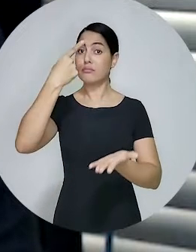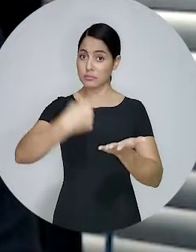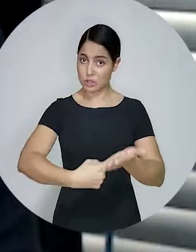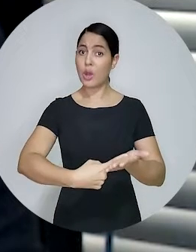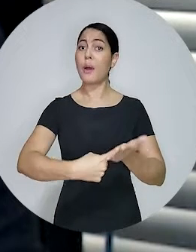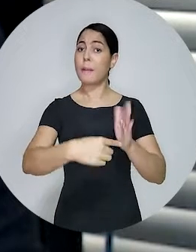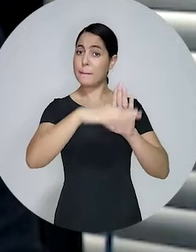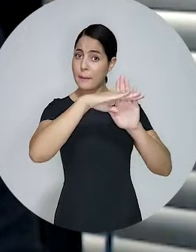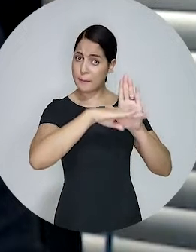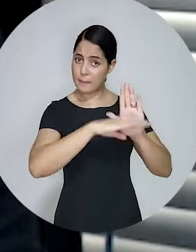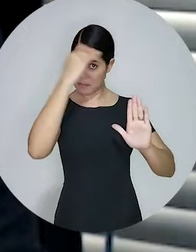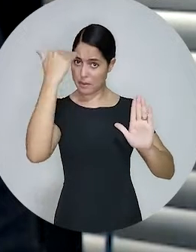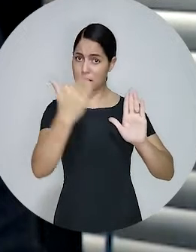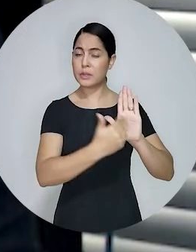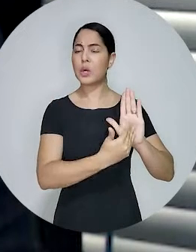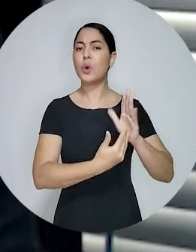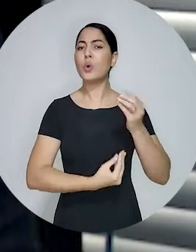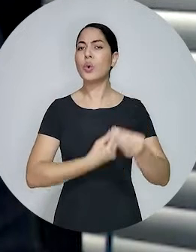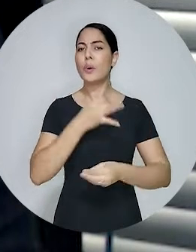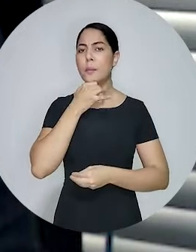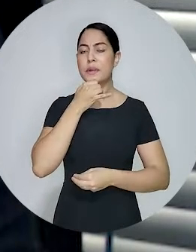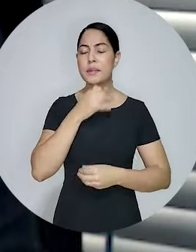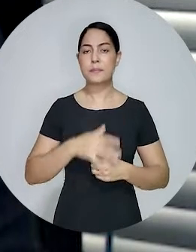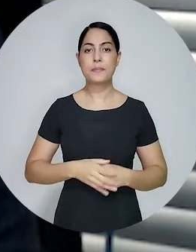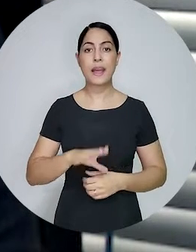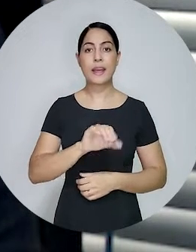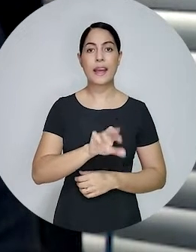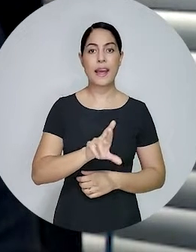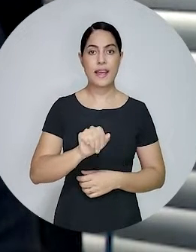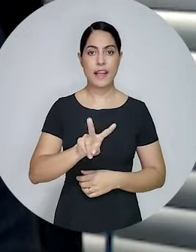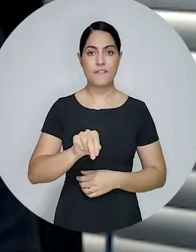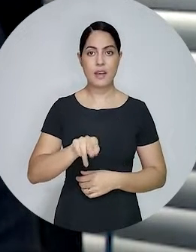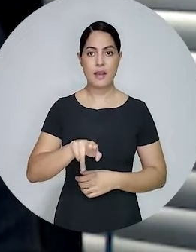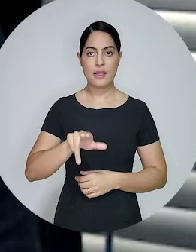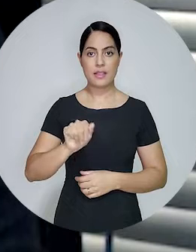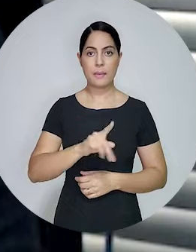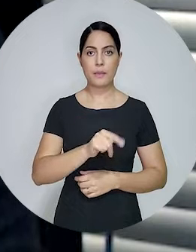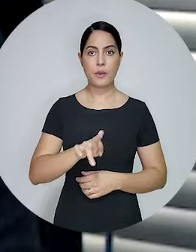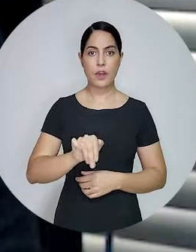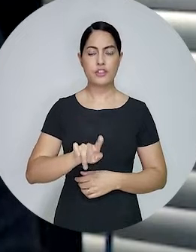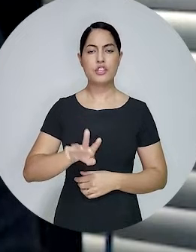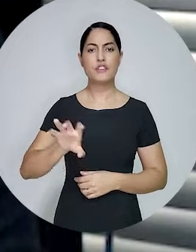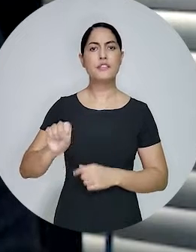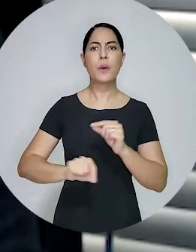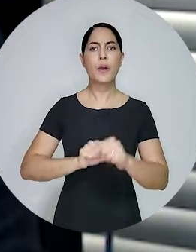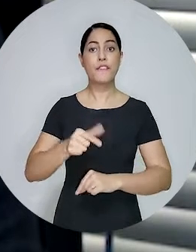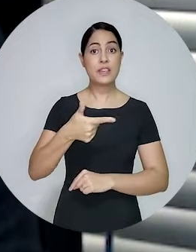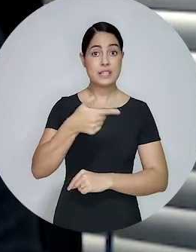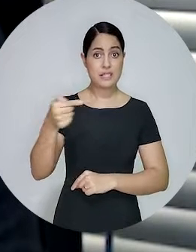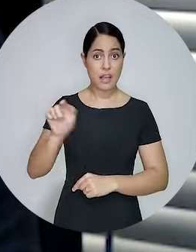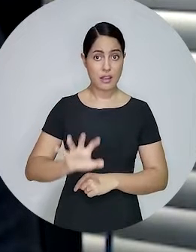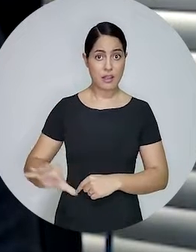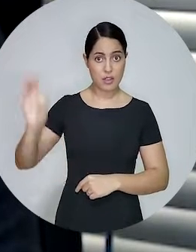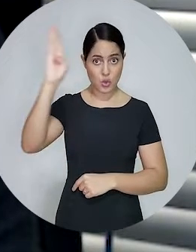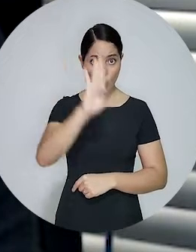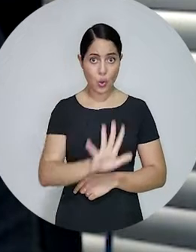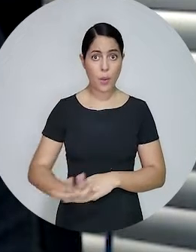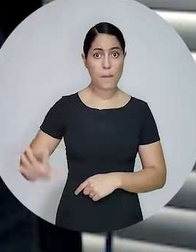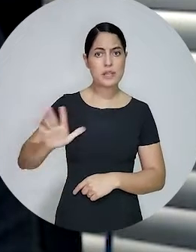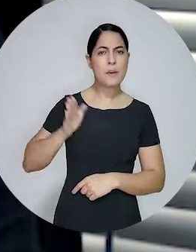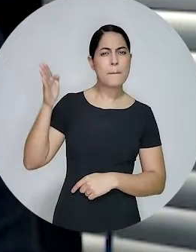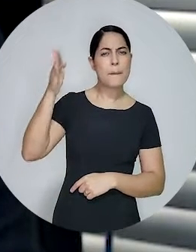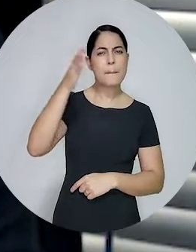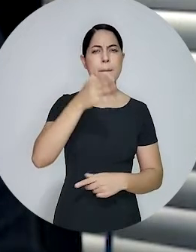cumprir. E uma delas é as caravanas das prerrogativas, que visitará as 27 seccionais do